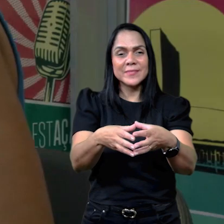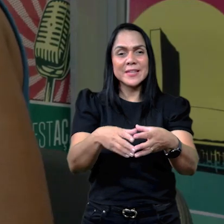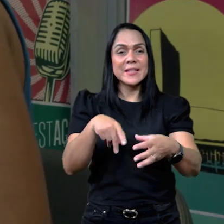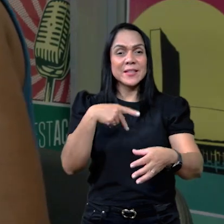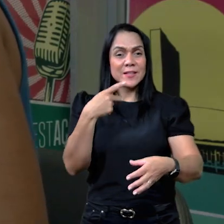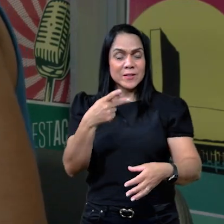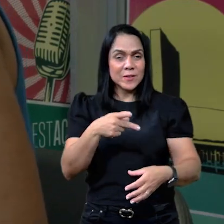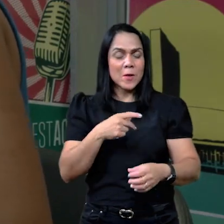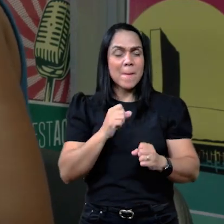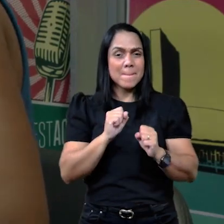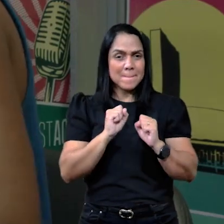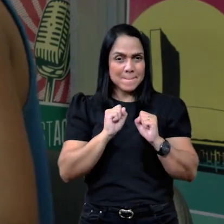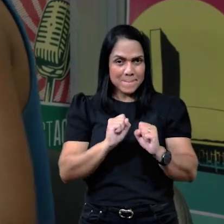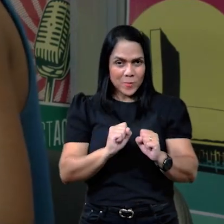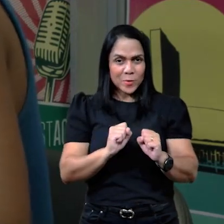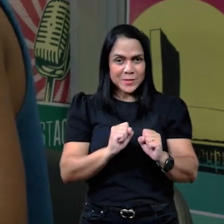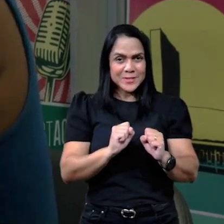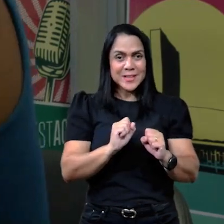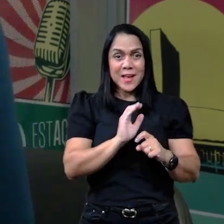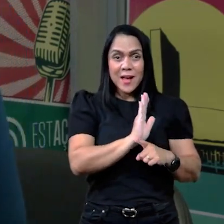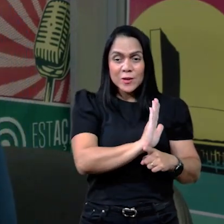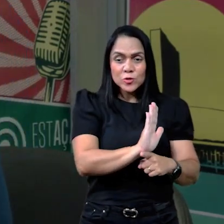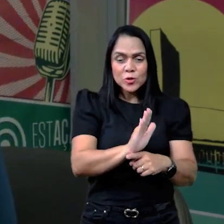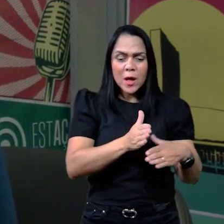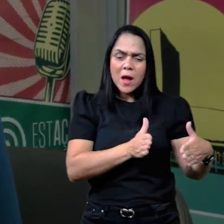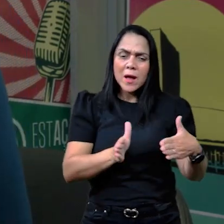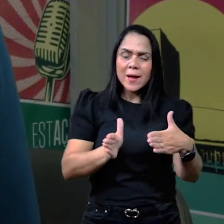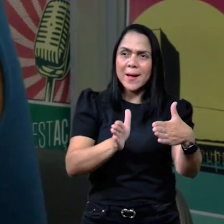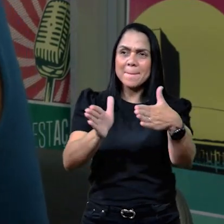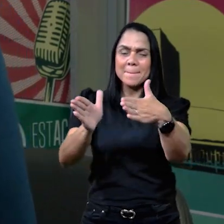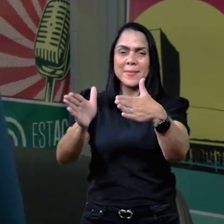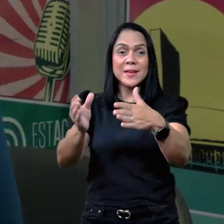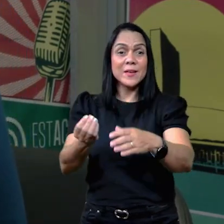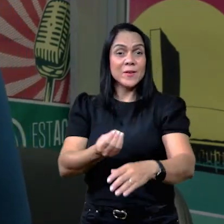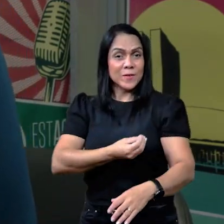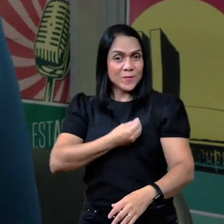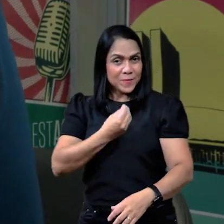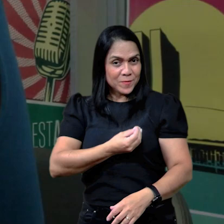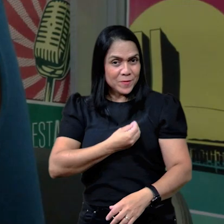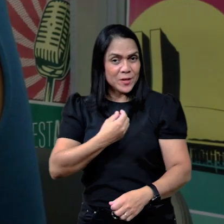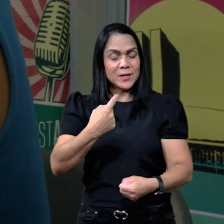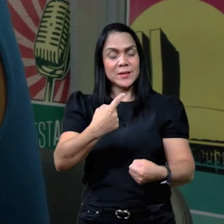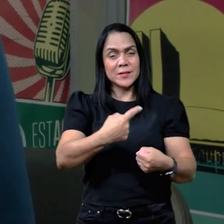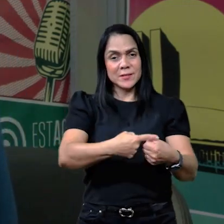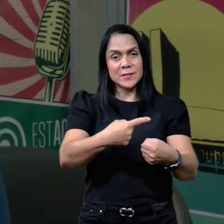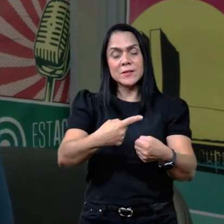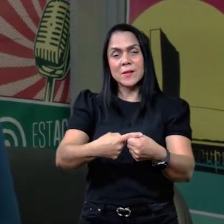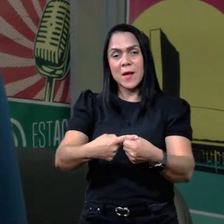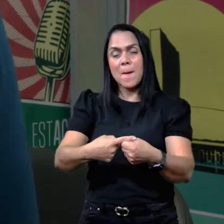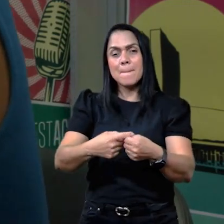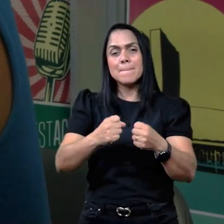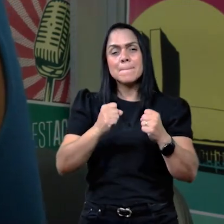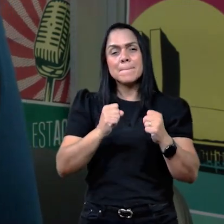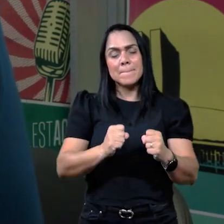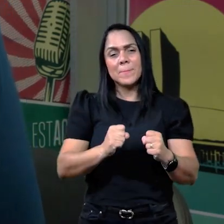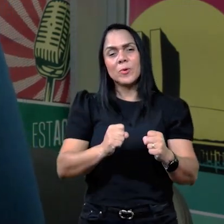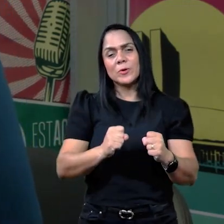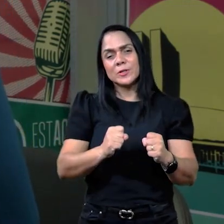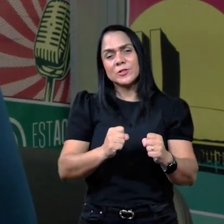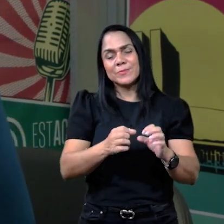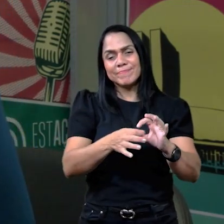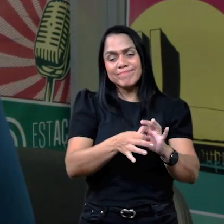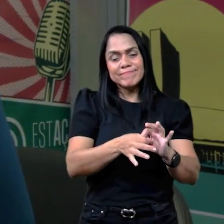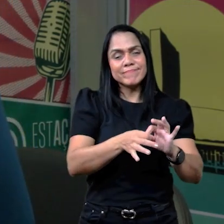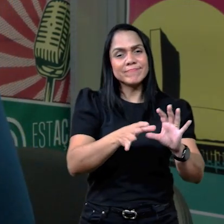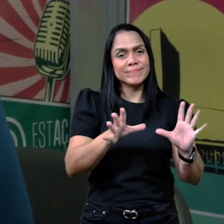e que a gente possa dar caminho para ela, né, que ela possa ter vida, né, que os municípios possam se apropriar, que a gente